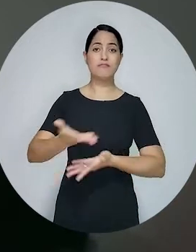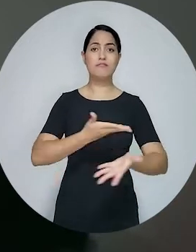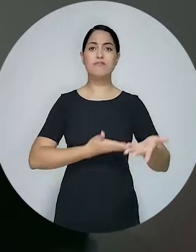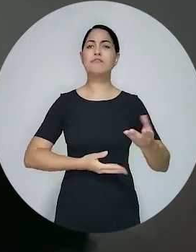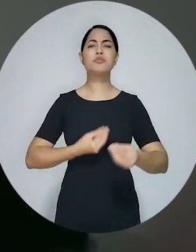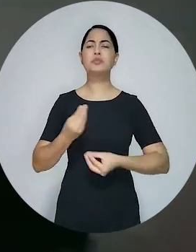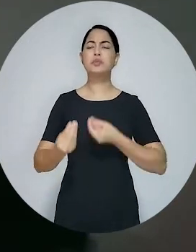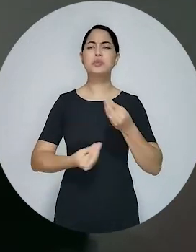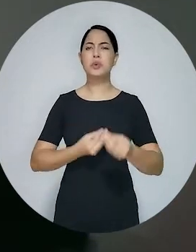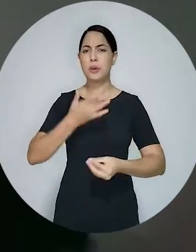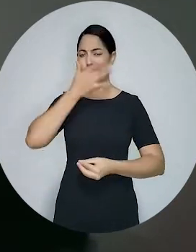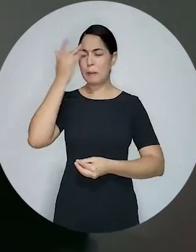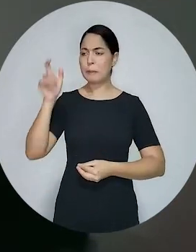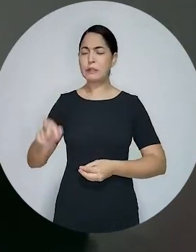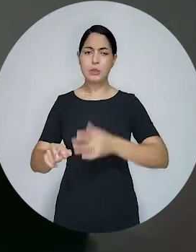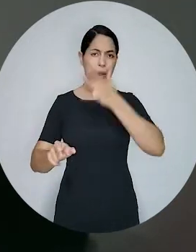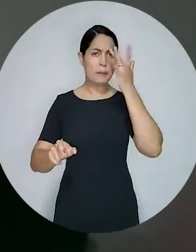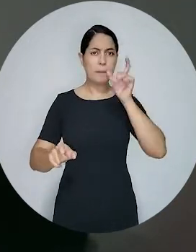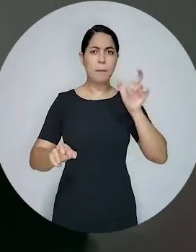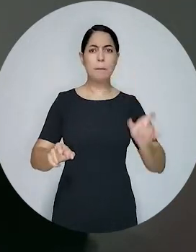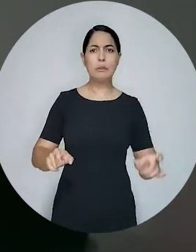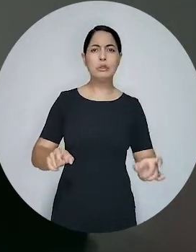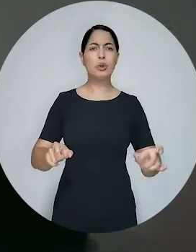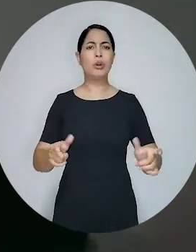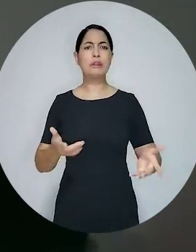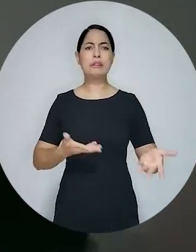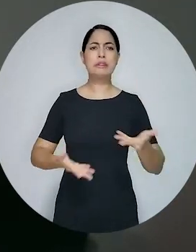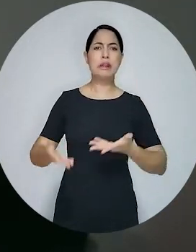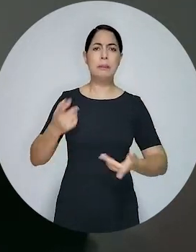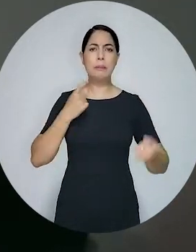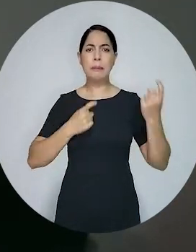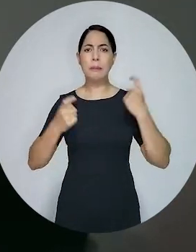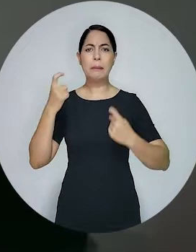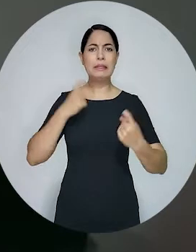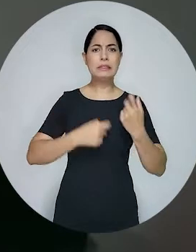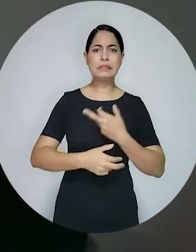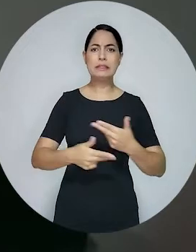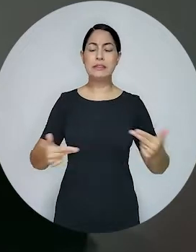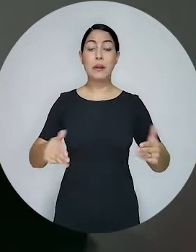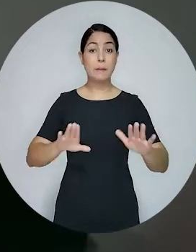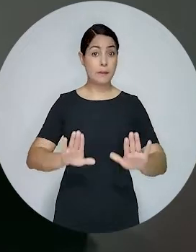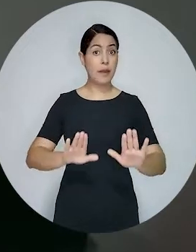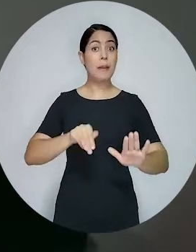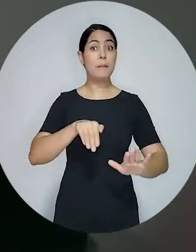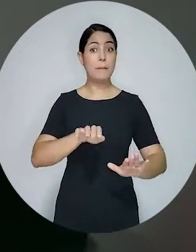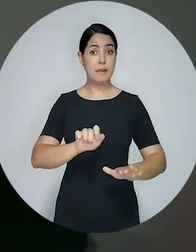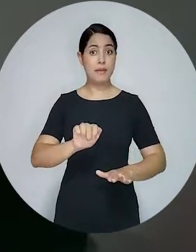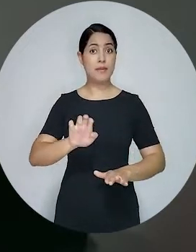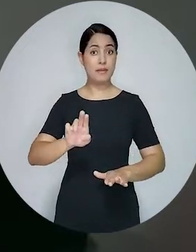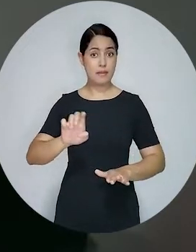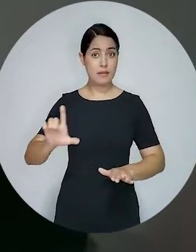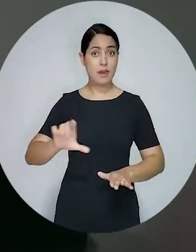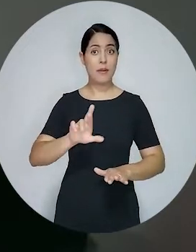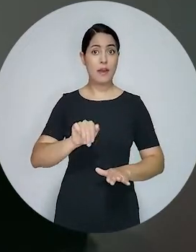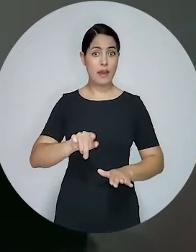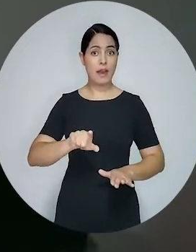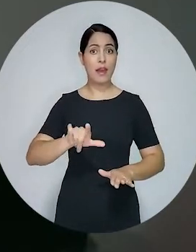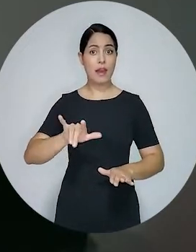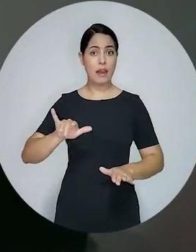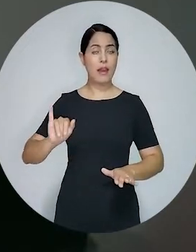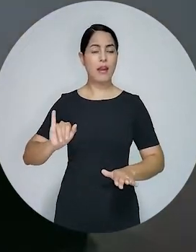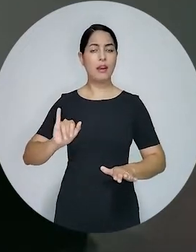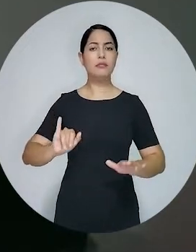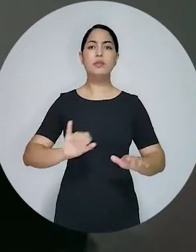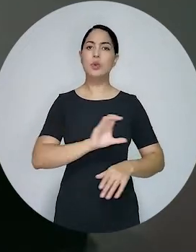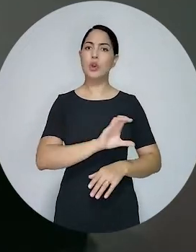preocupações e providências do diploma legal concretiza as sábias palavras do grandioso Miguel Reale, coordenador da comissão responsável